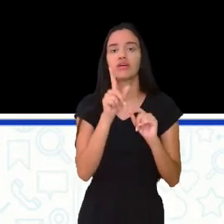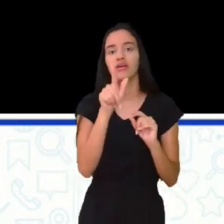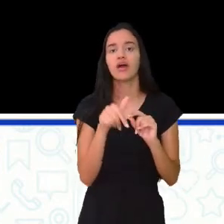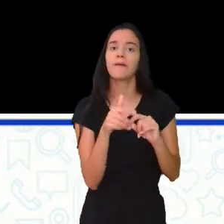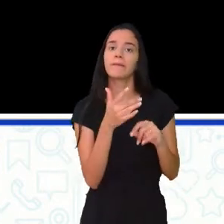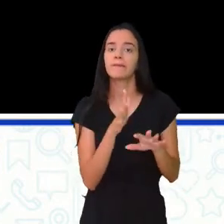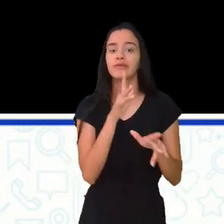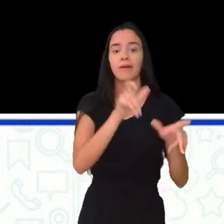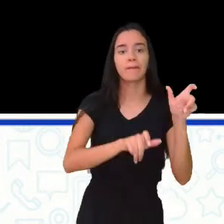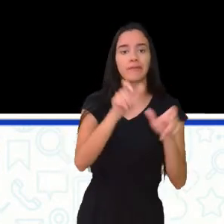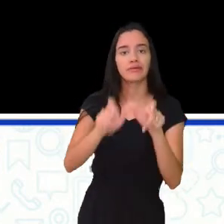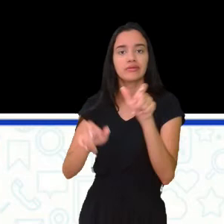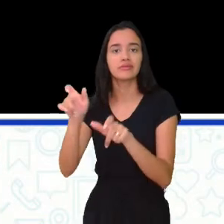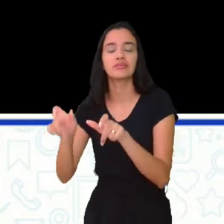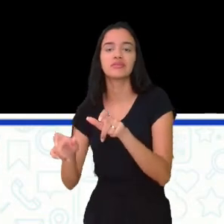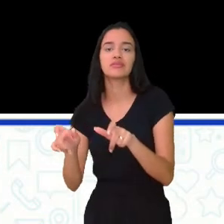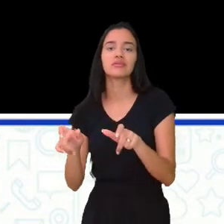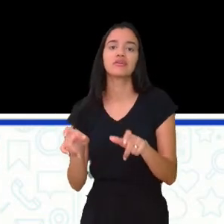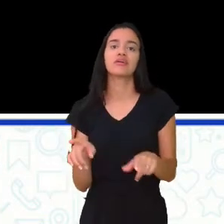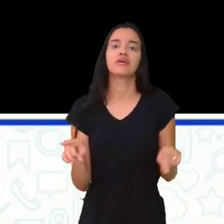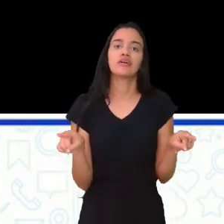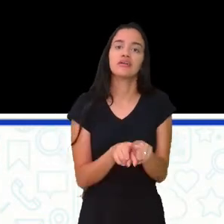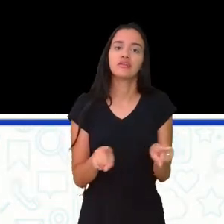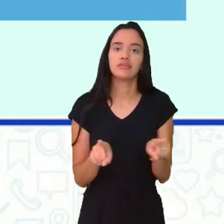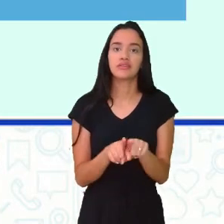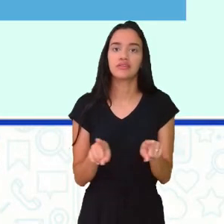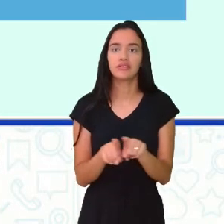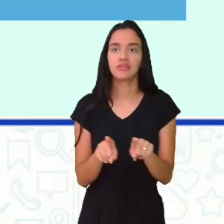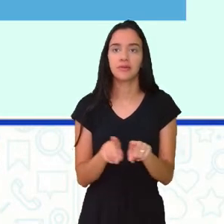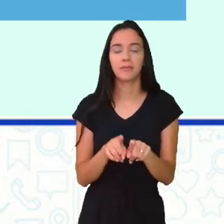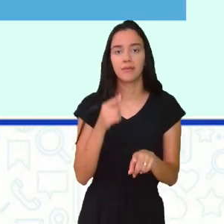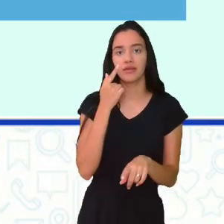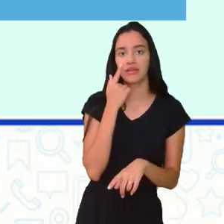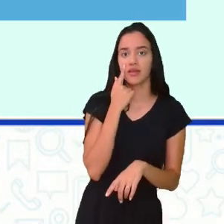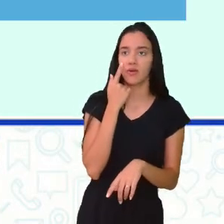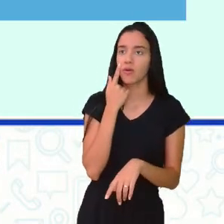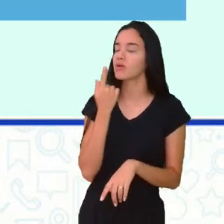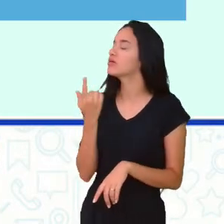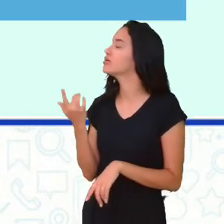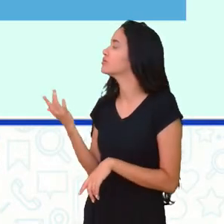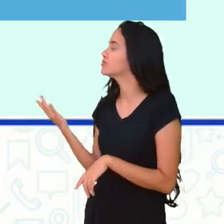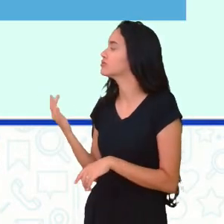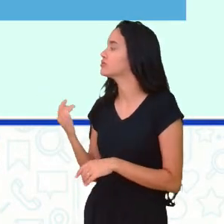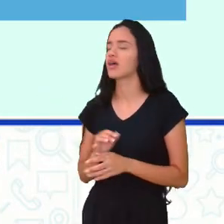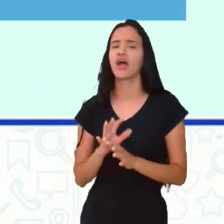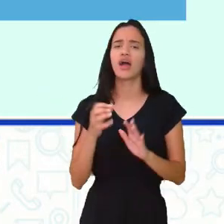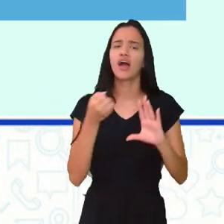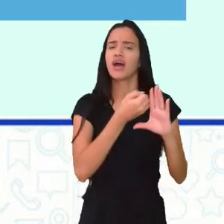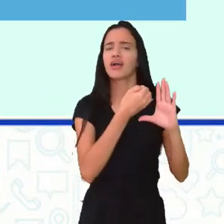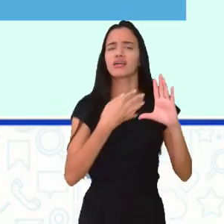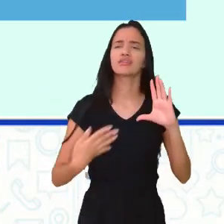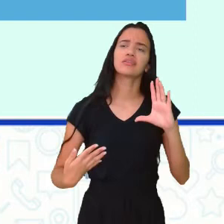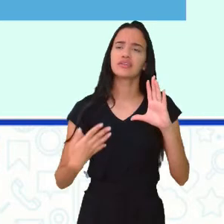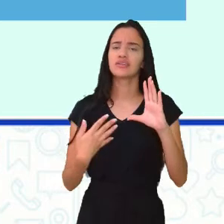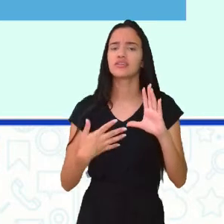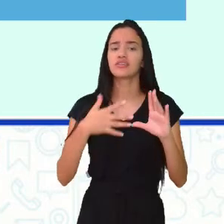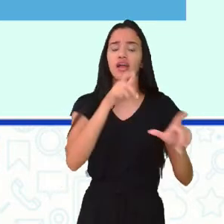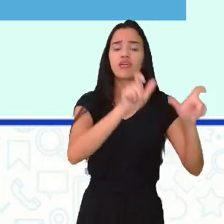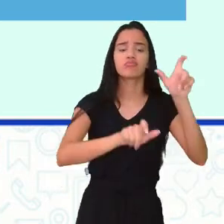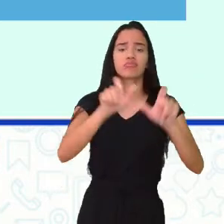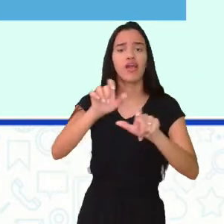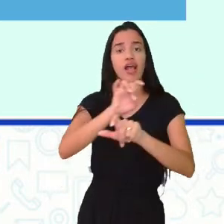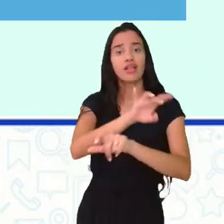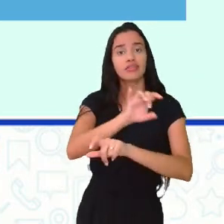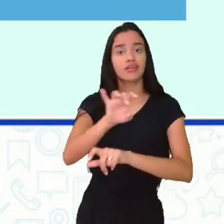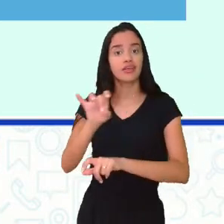pelas personagens, pelos personagens. A caracterização de cada